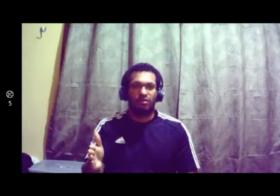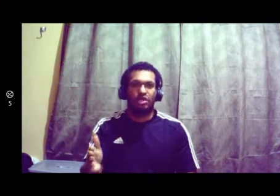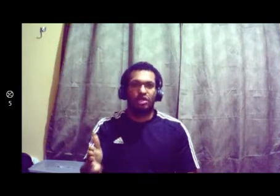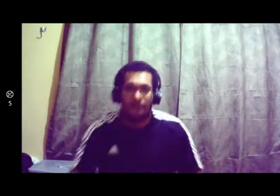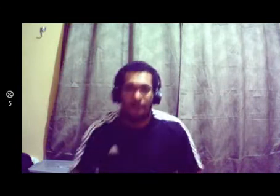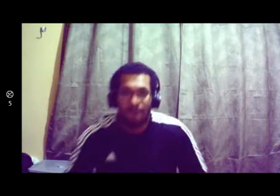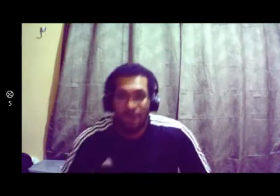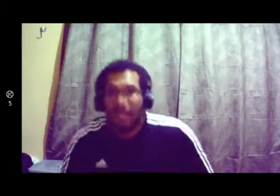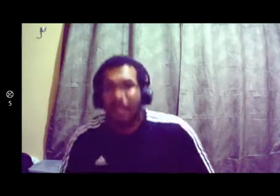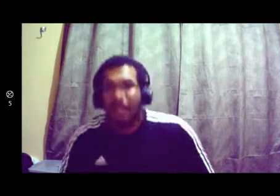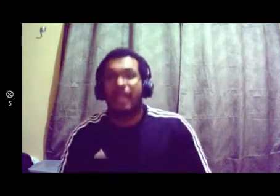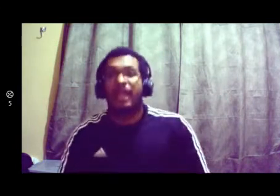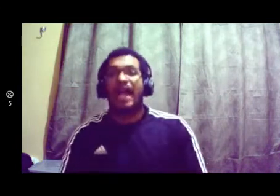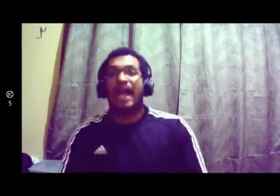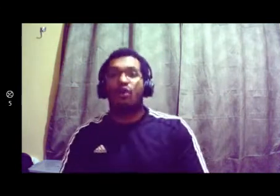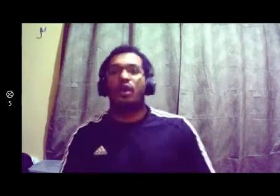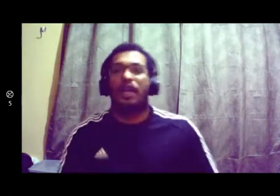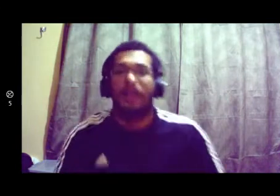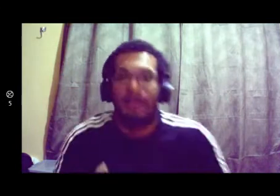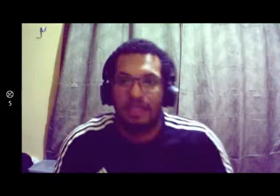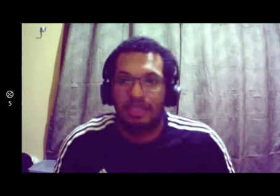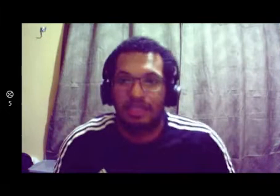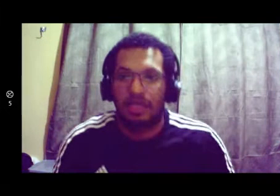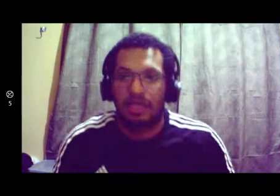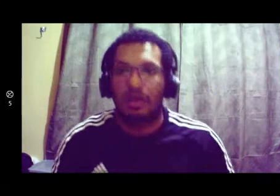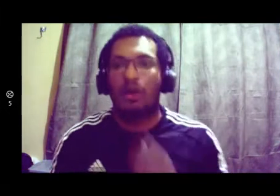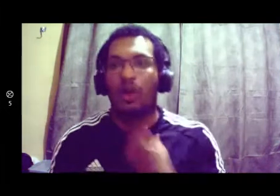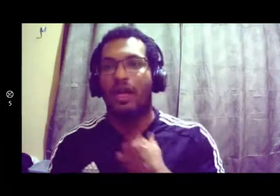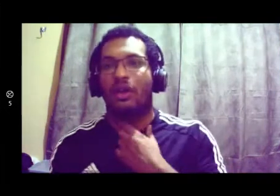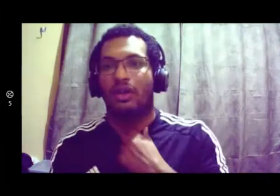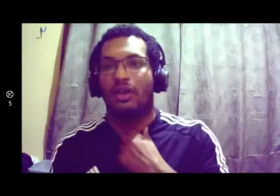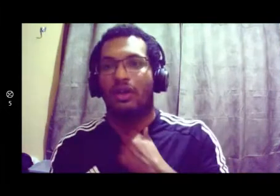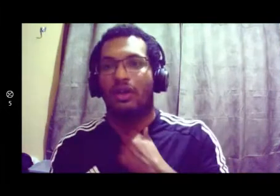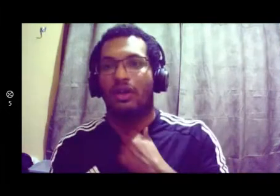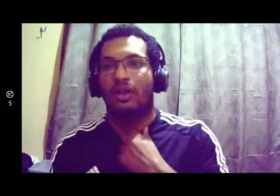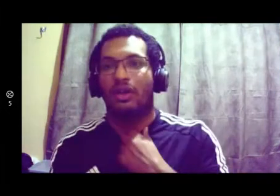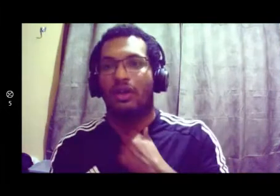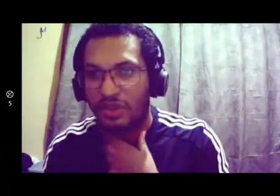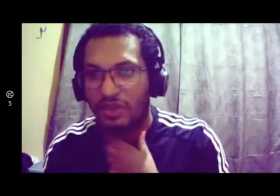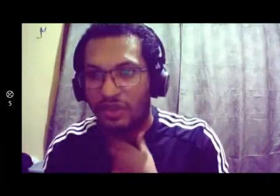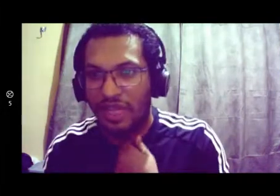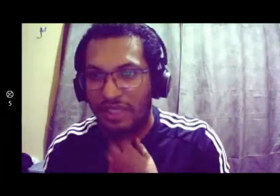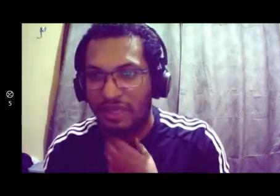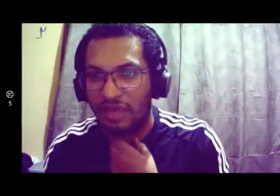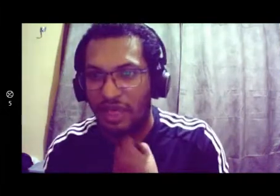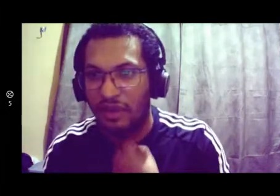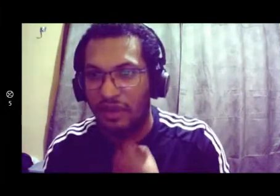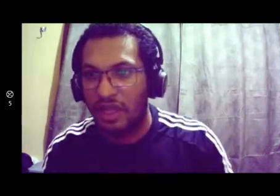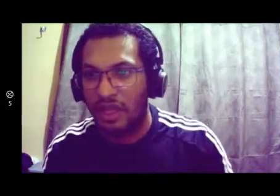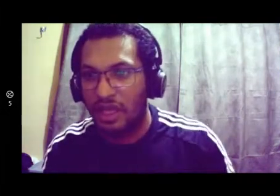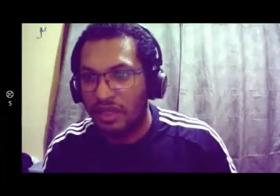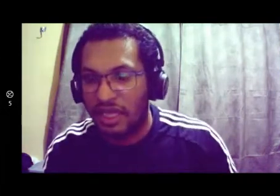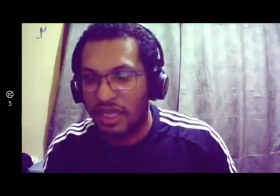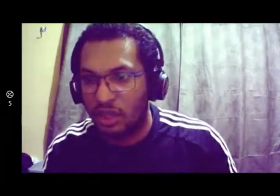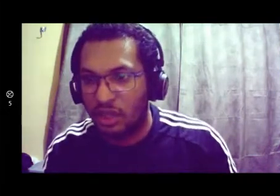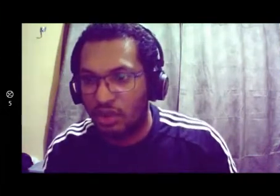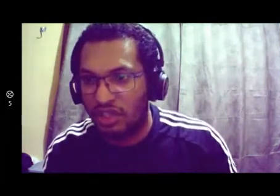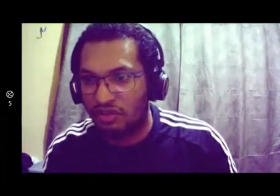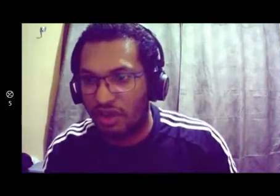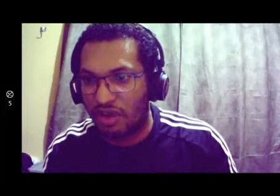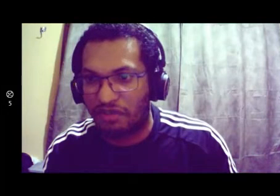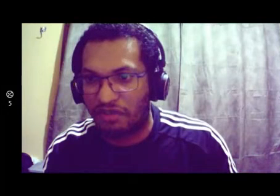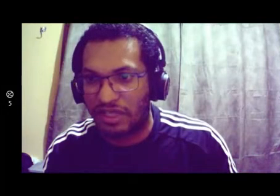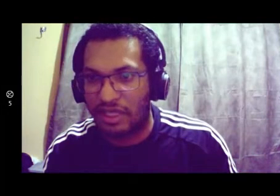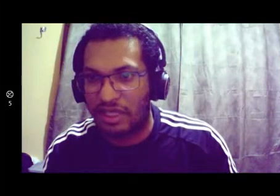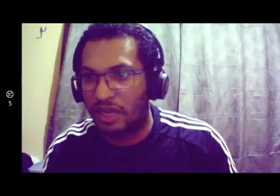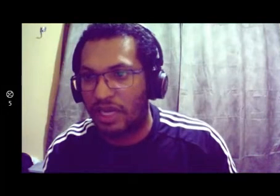bom? Já. Agora. Então, agora, ó. Vê se vocês conseguem perceber. Tem 2